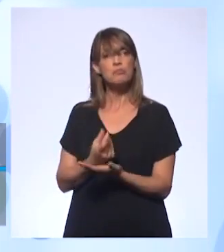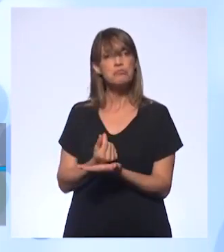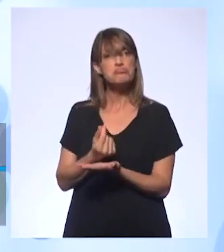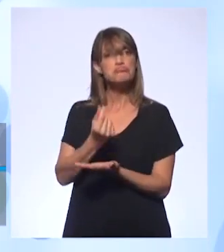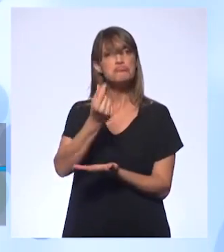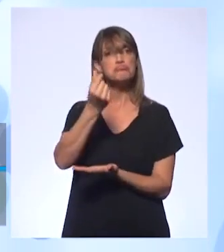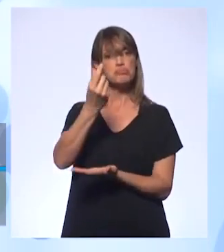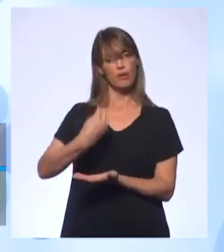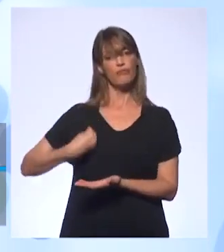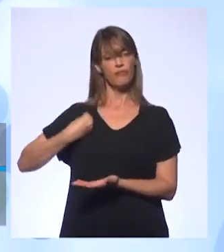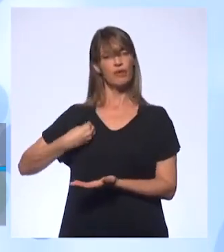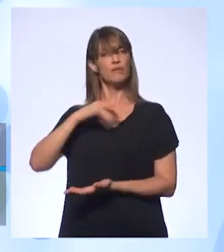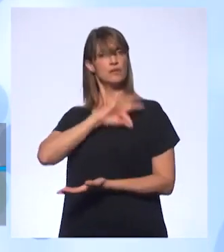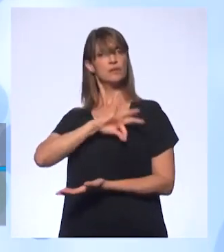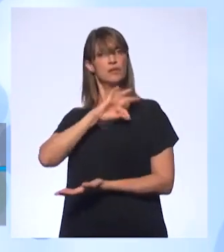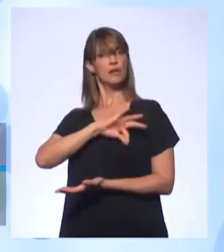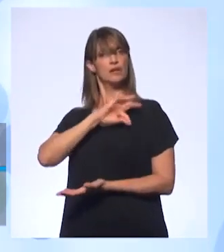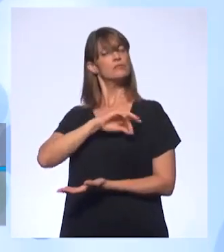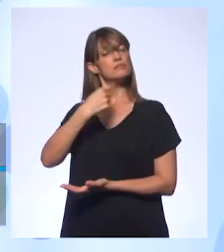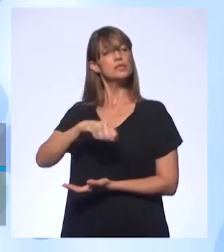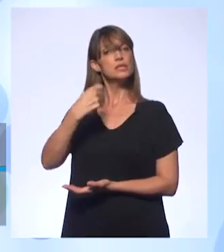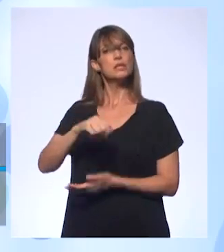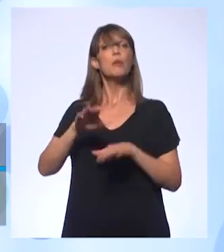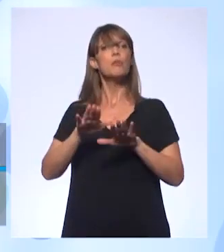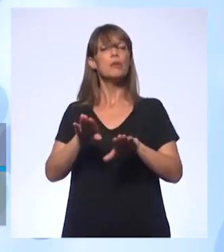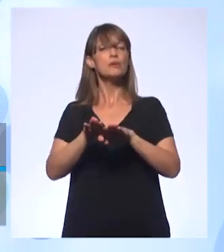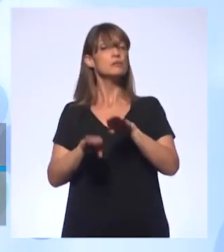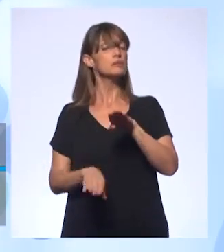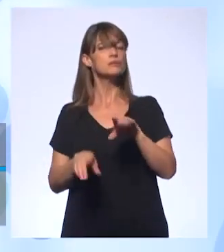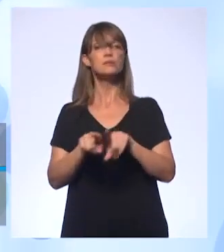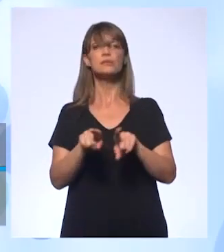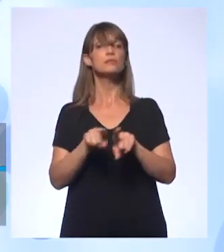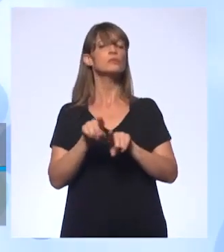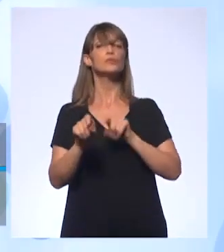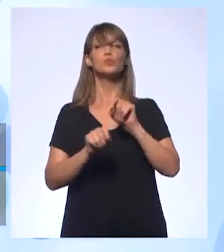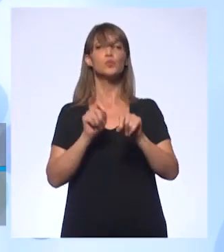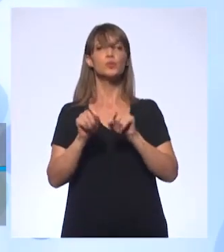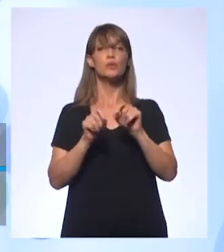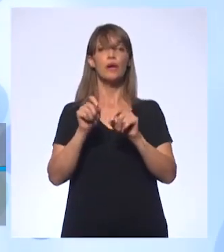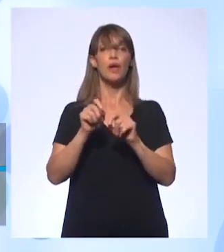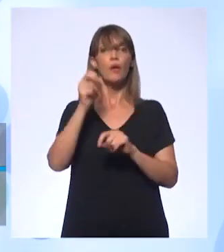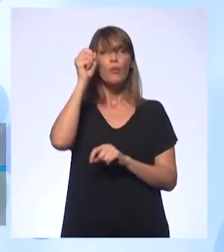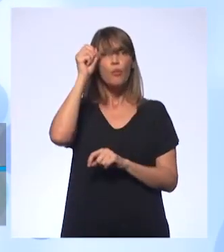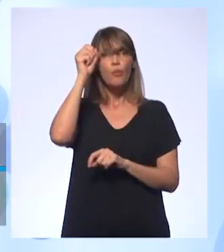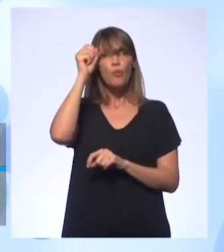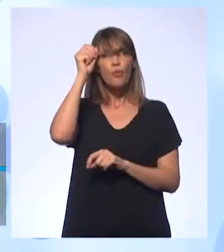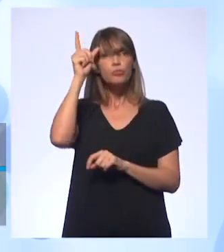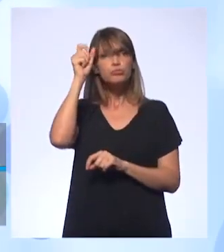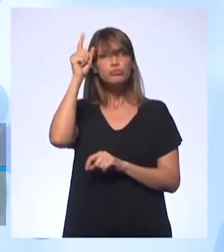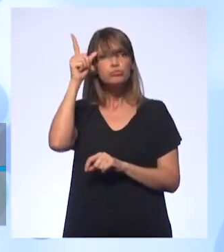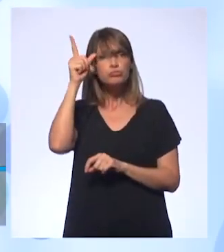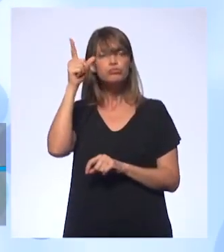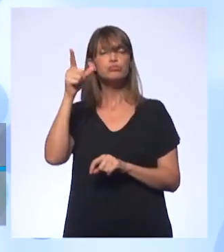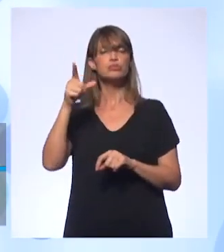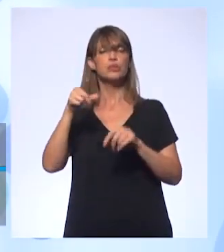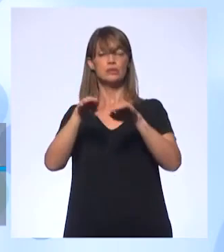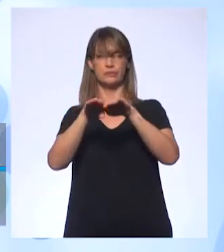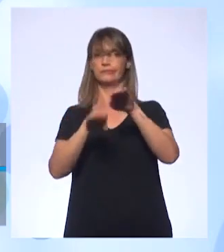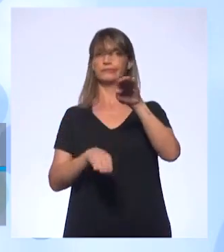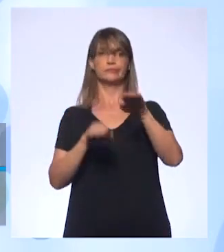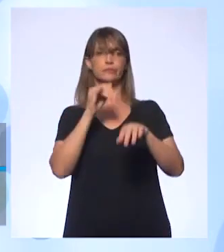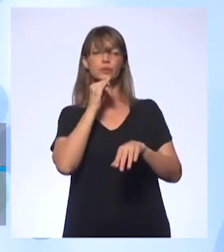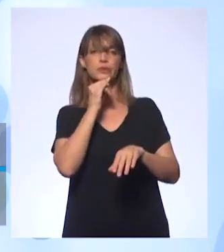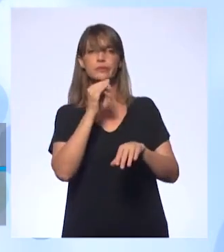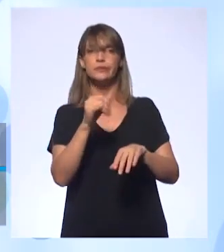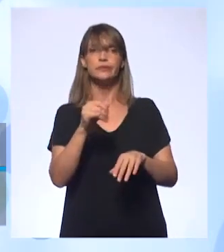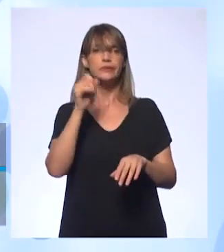nosso salário, mas também é um tipo de desigualdade gerada pela cultura, né? Quando as desigualdades, por exemplo,